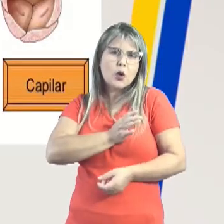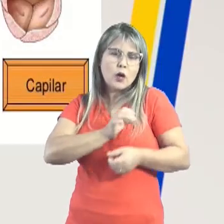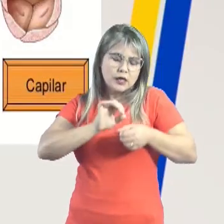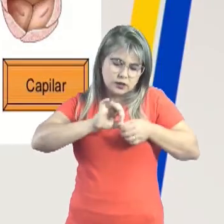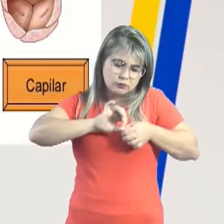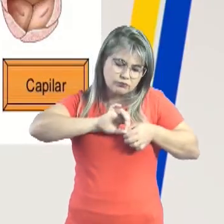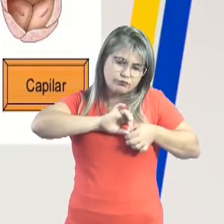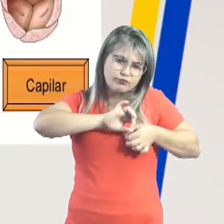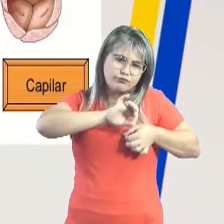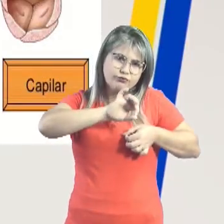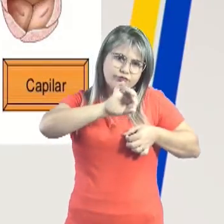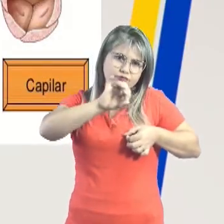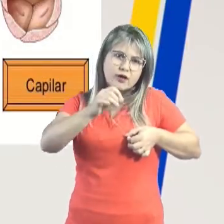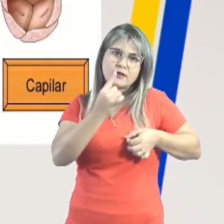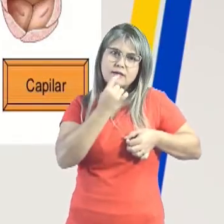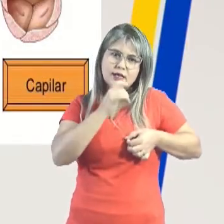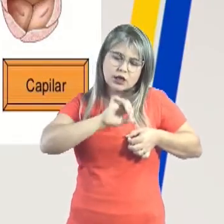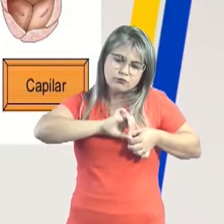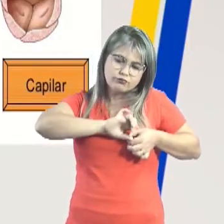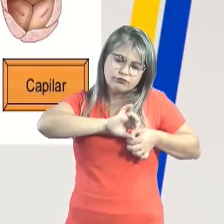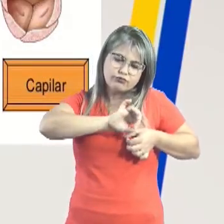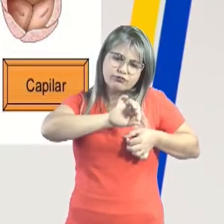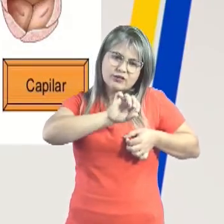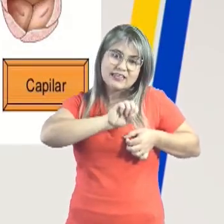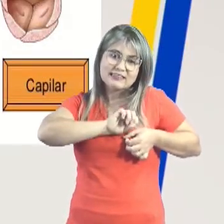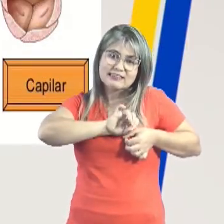Alguns alunos fazem